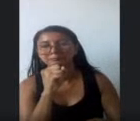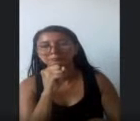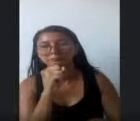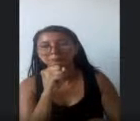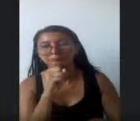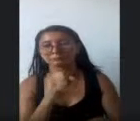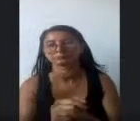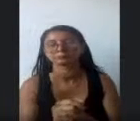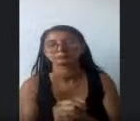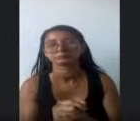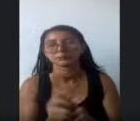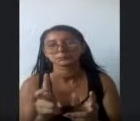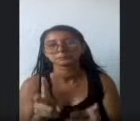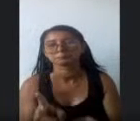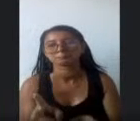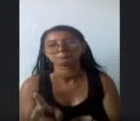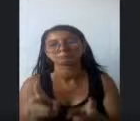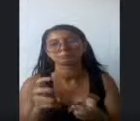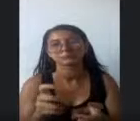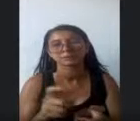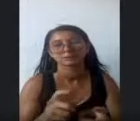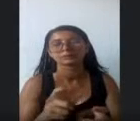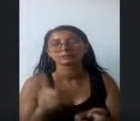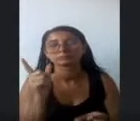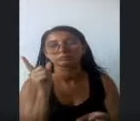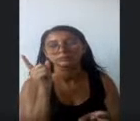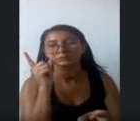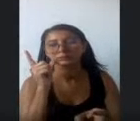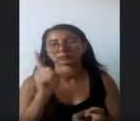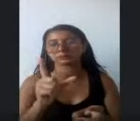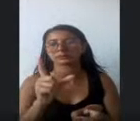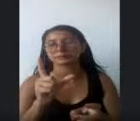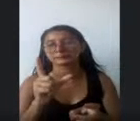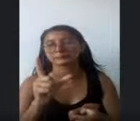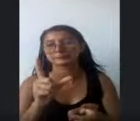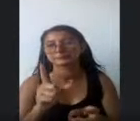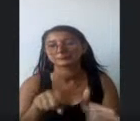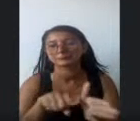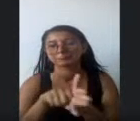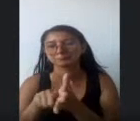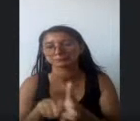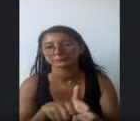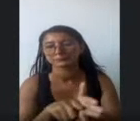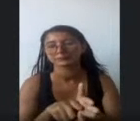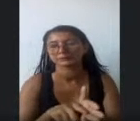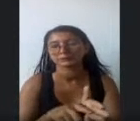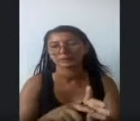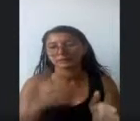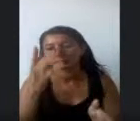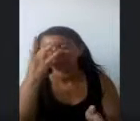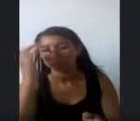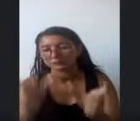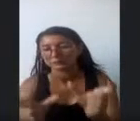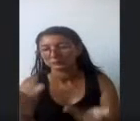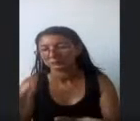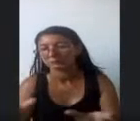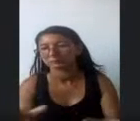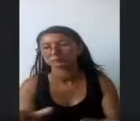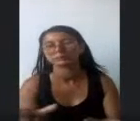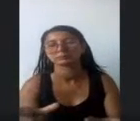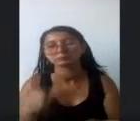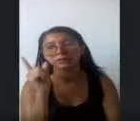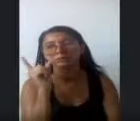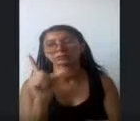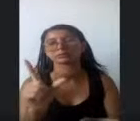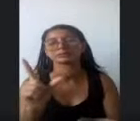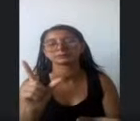conseguir captar aquelas pessoas que trabalhavam durante a semana e que não podiam realizar o teste. Então, foram